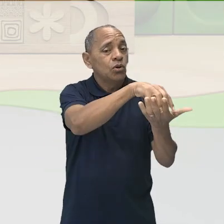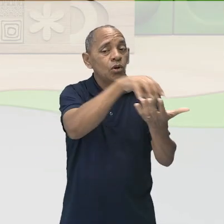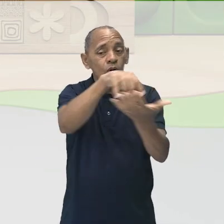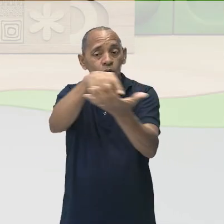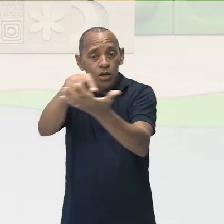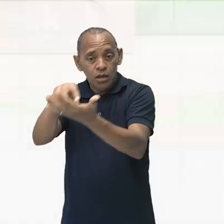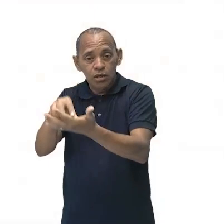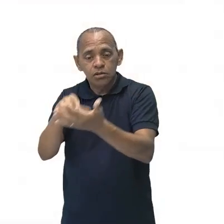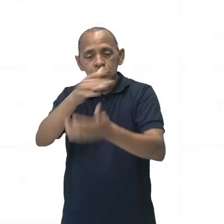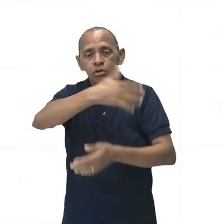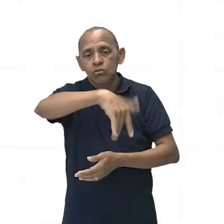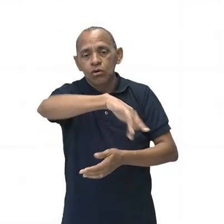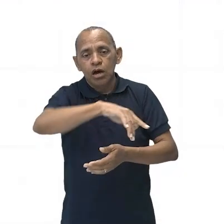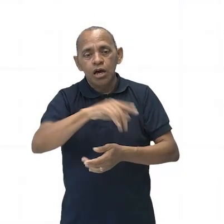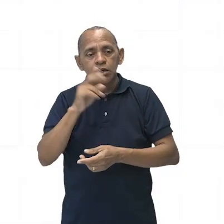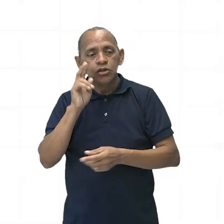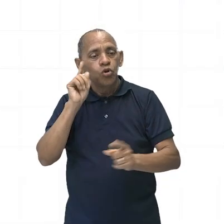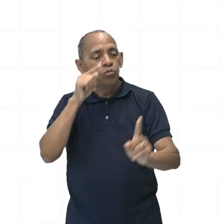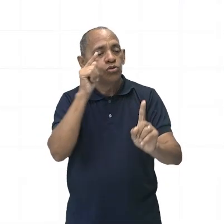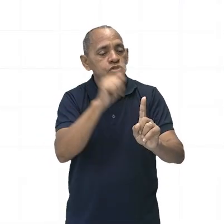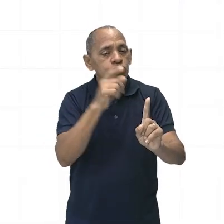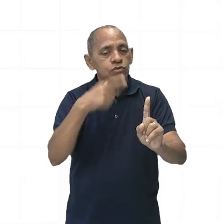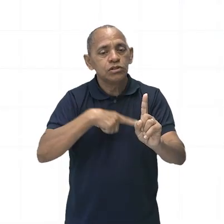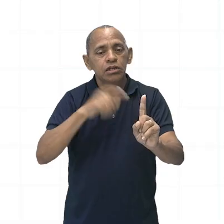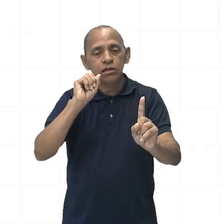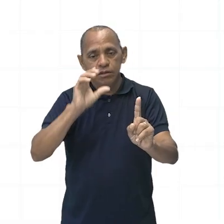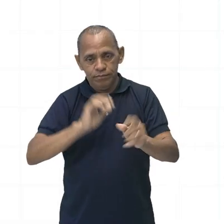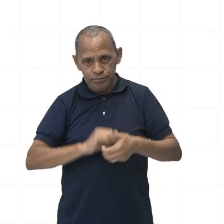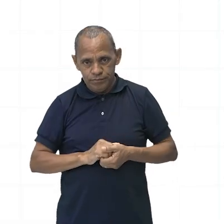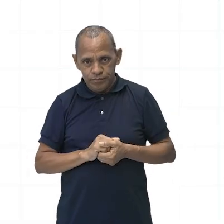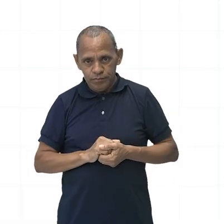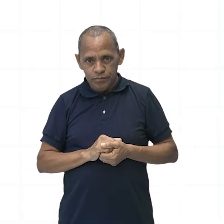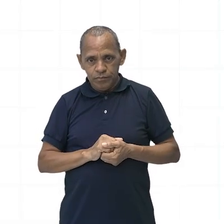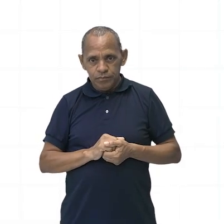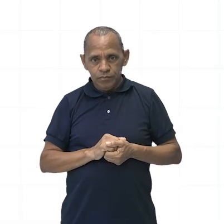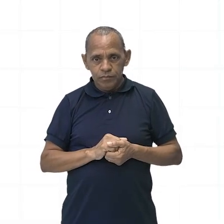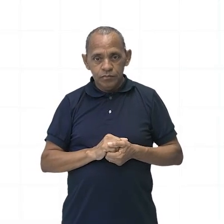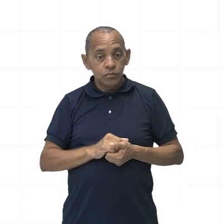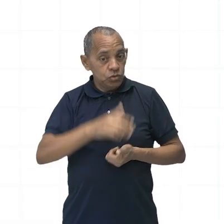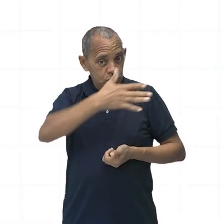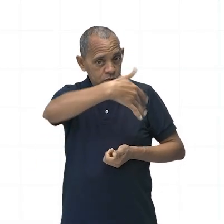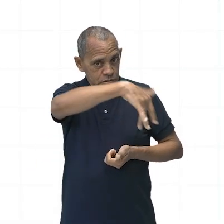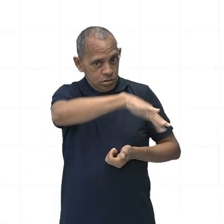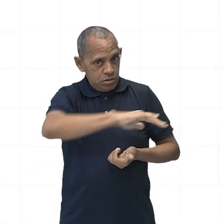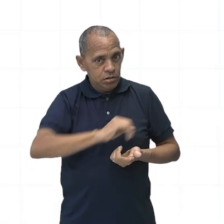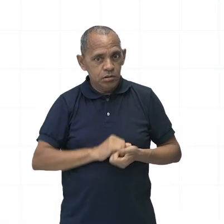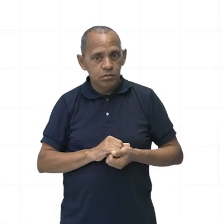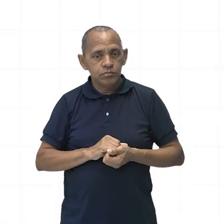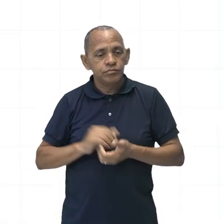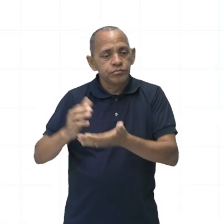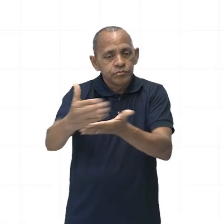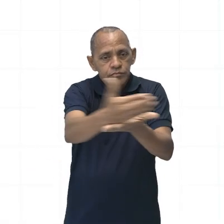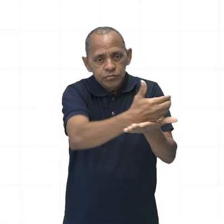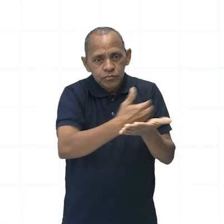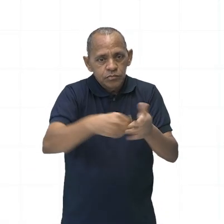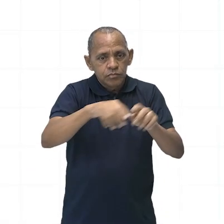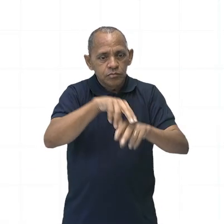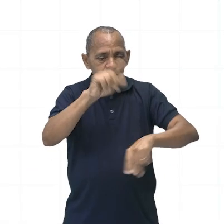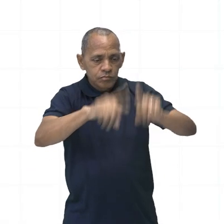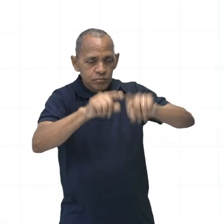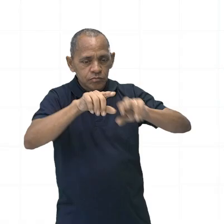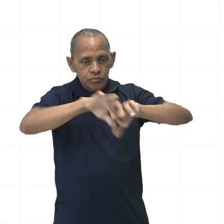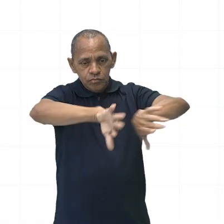são espaços que visam São espaços territoriais e seus recursos ambientais, incluindo